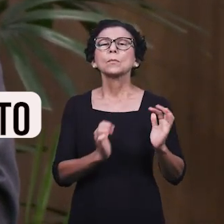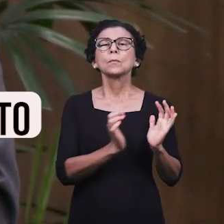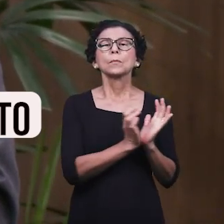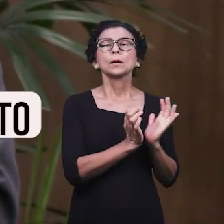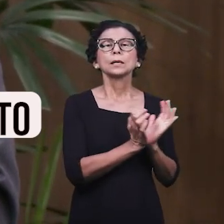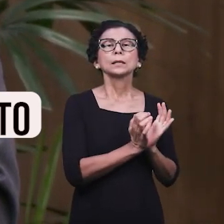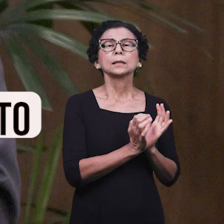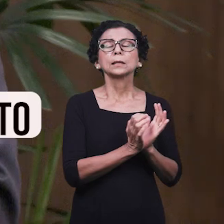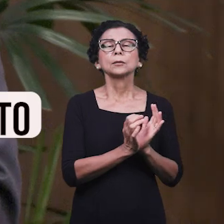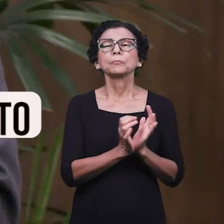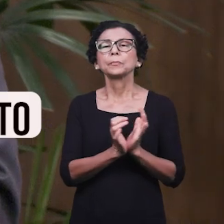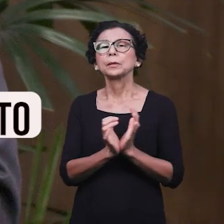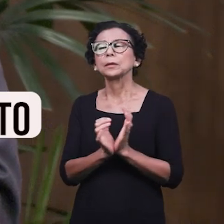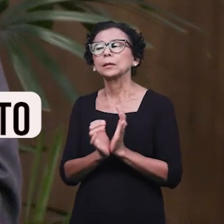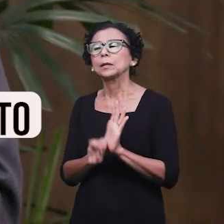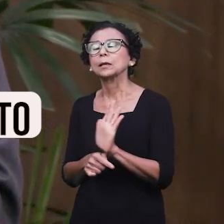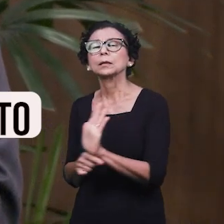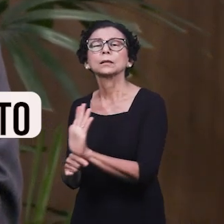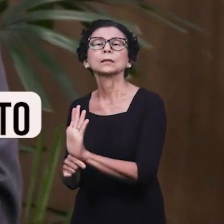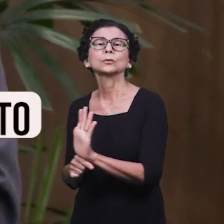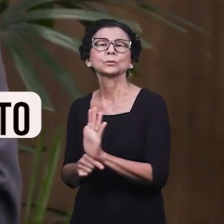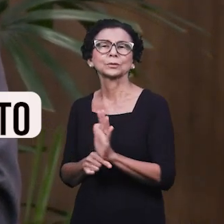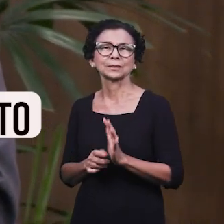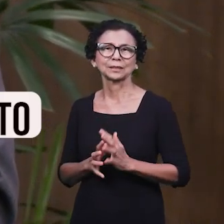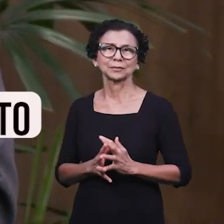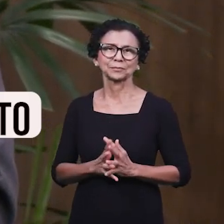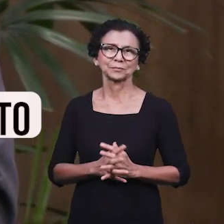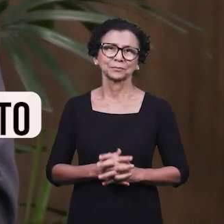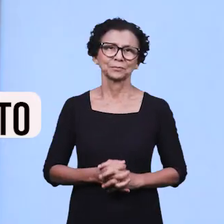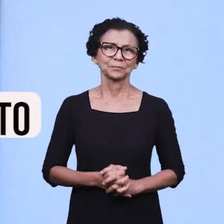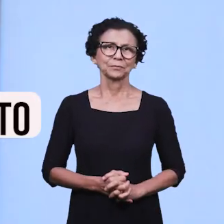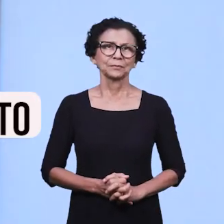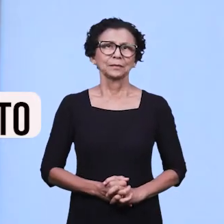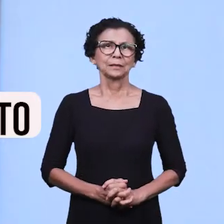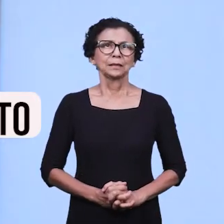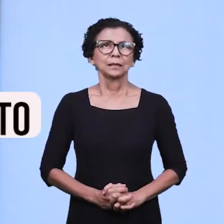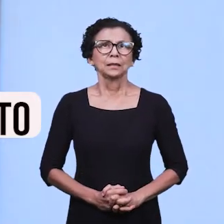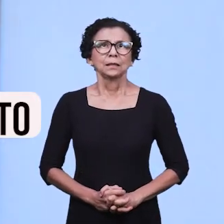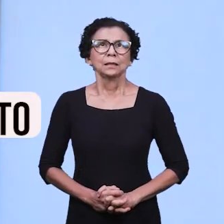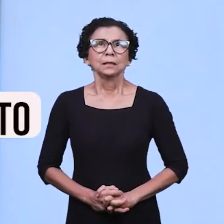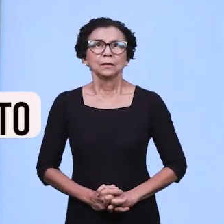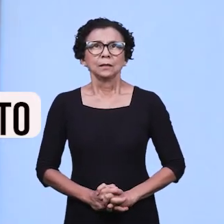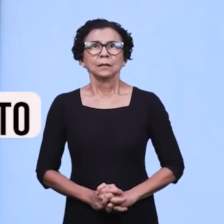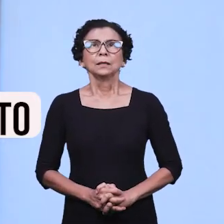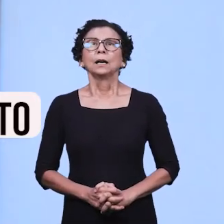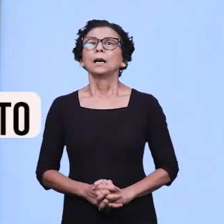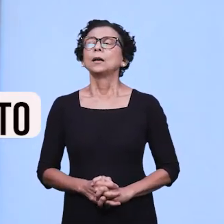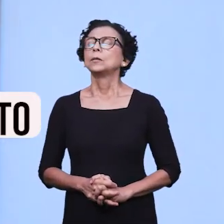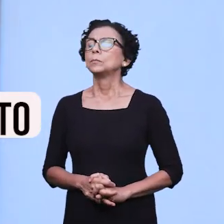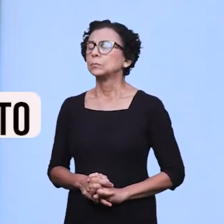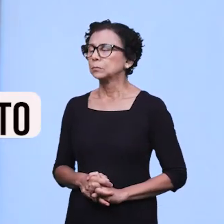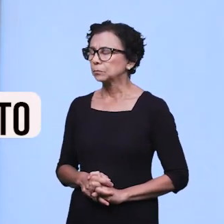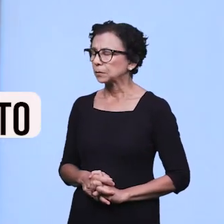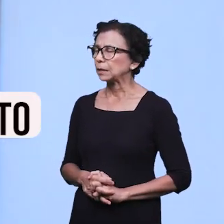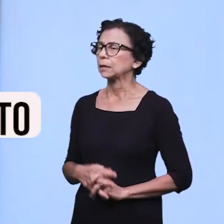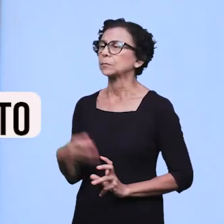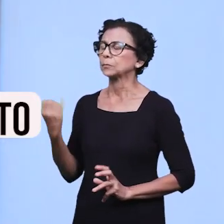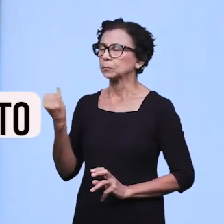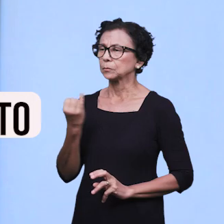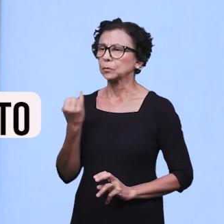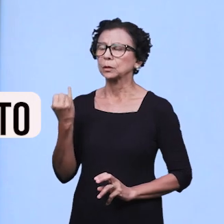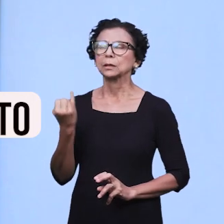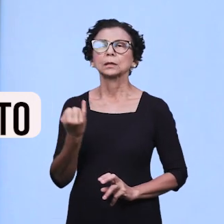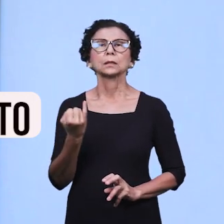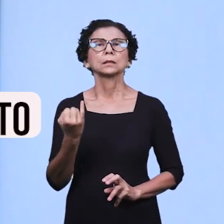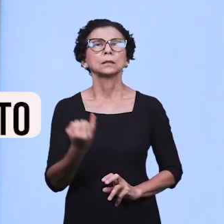fazer para auxiliar a vencer esses desafios? Isso é uma questão muito importante. Ela é